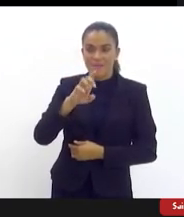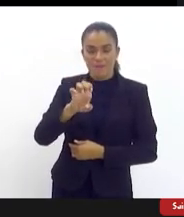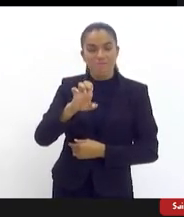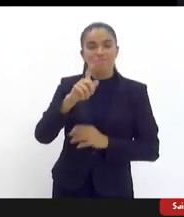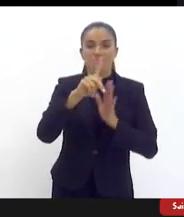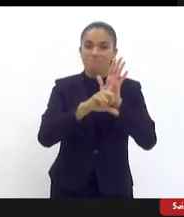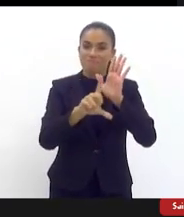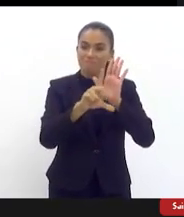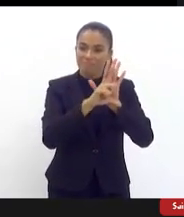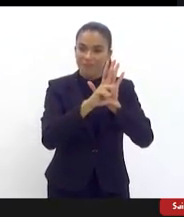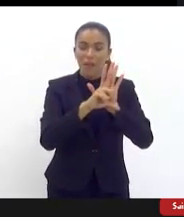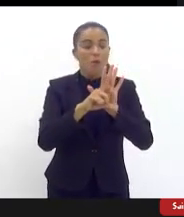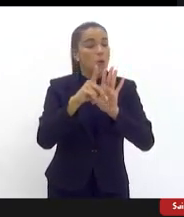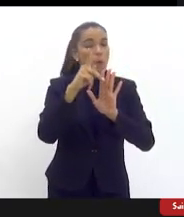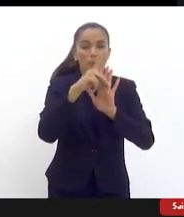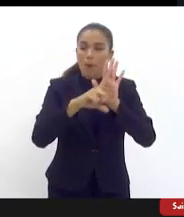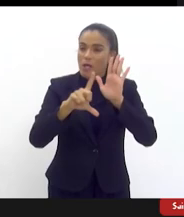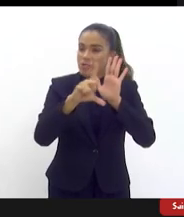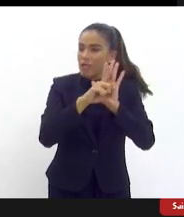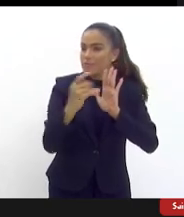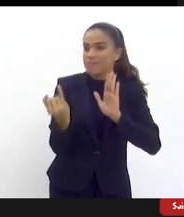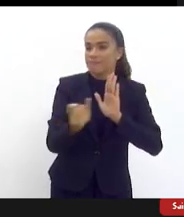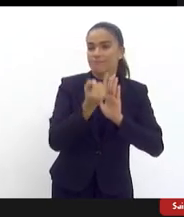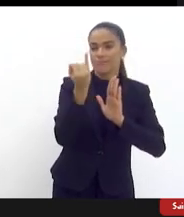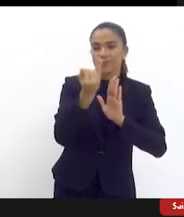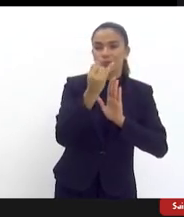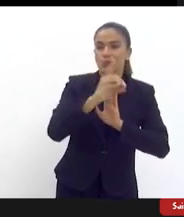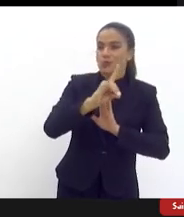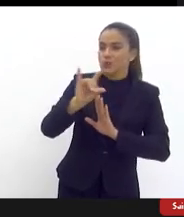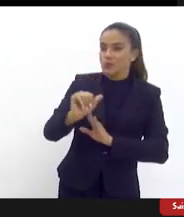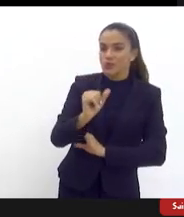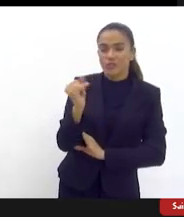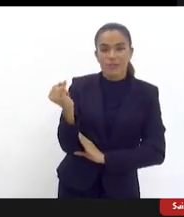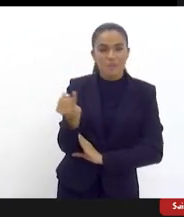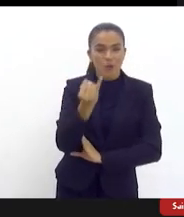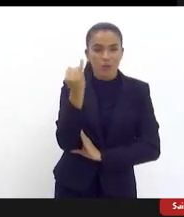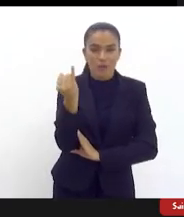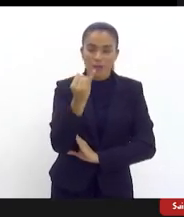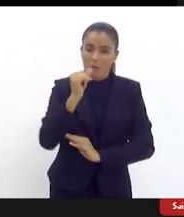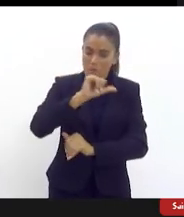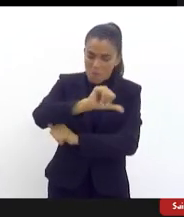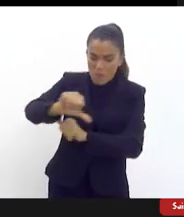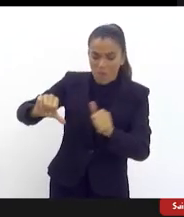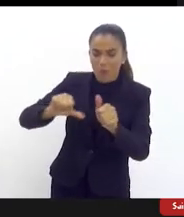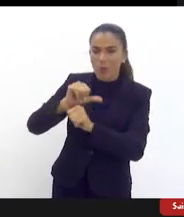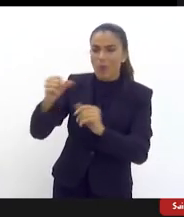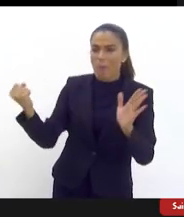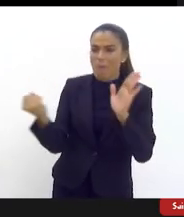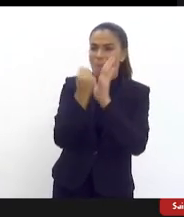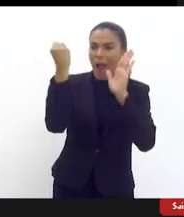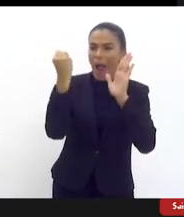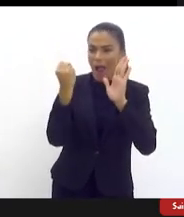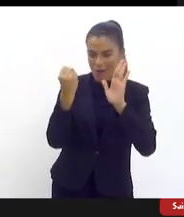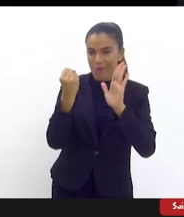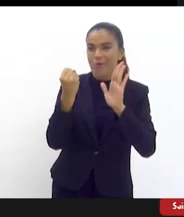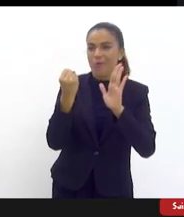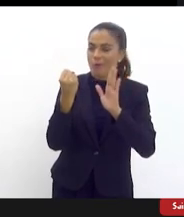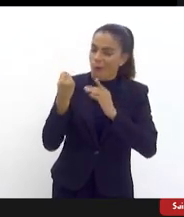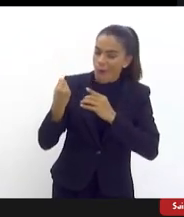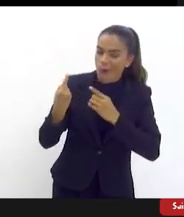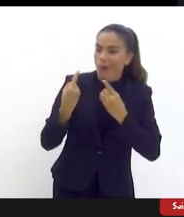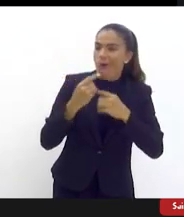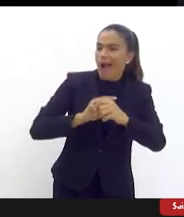projeto. Projeto importante que traz uma data que vira um marco também para a nossa discussão contra o